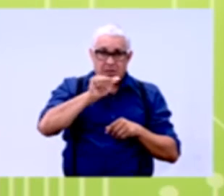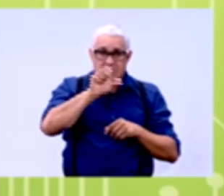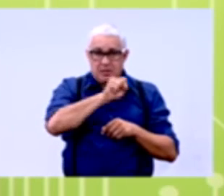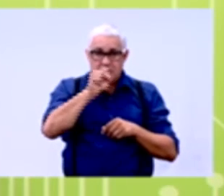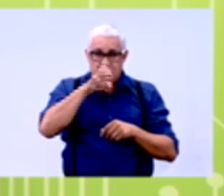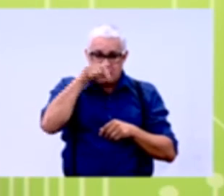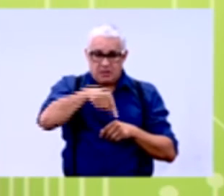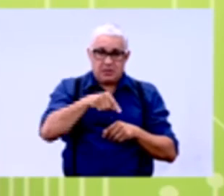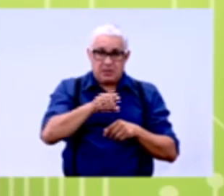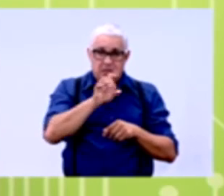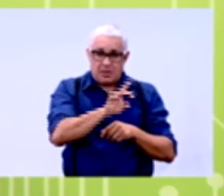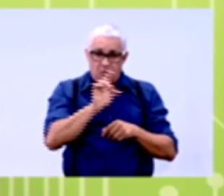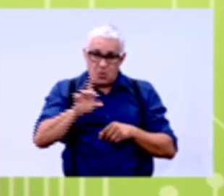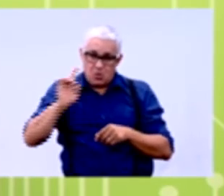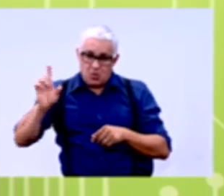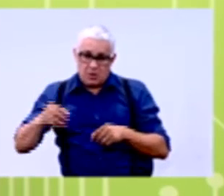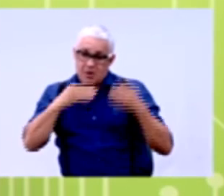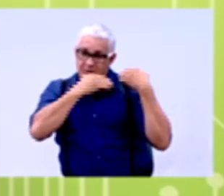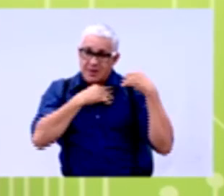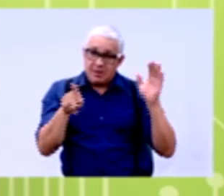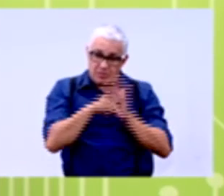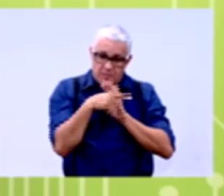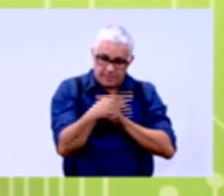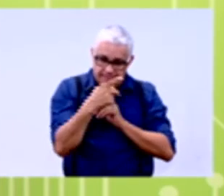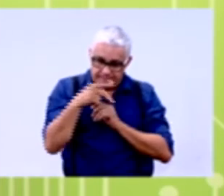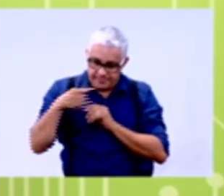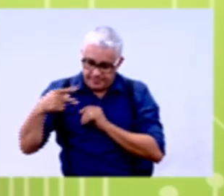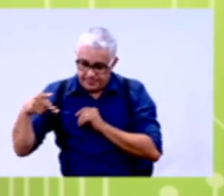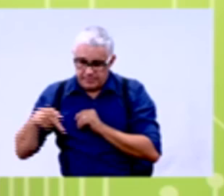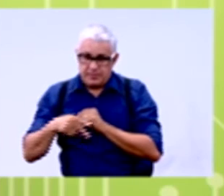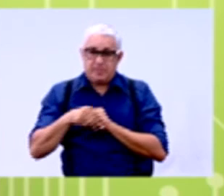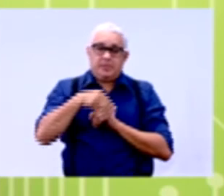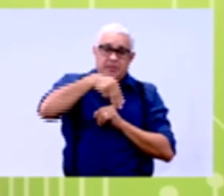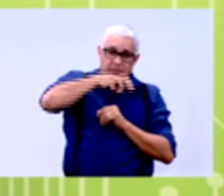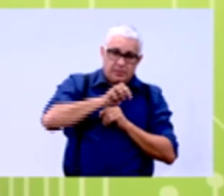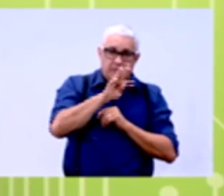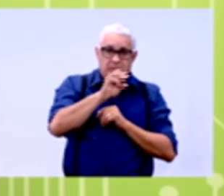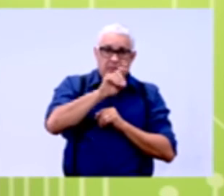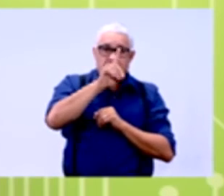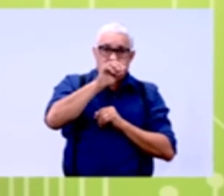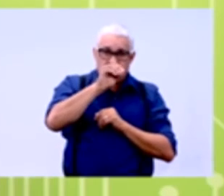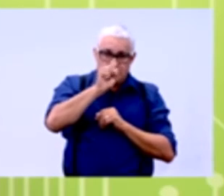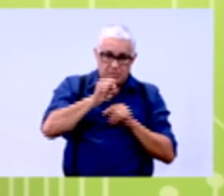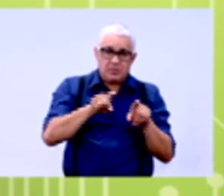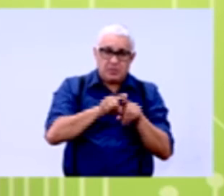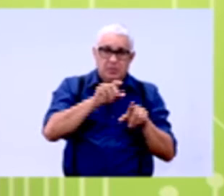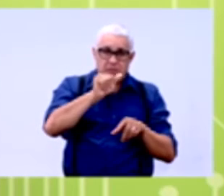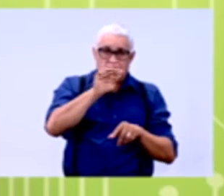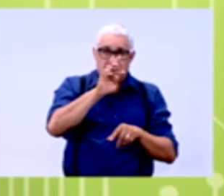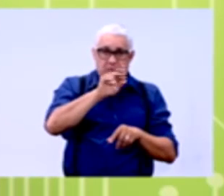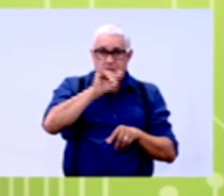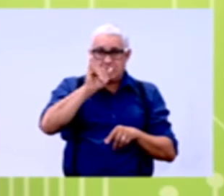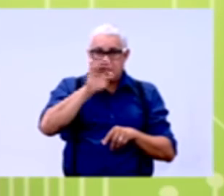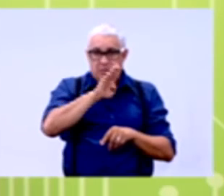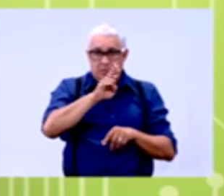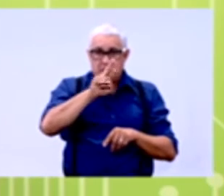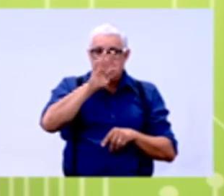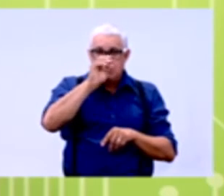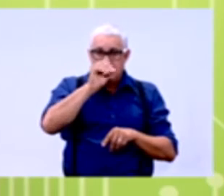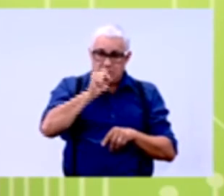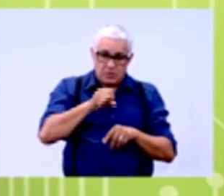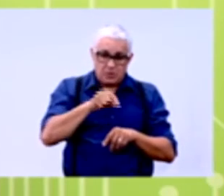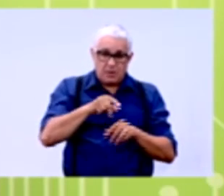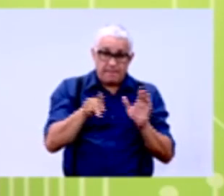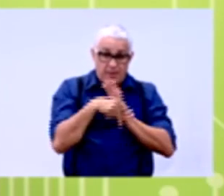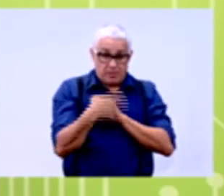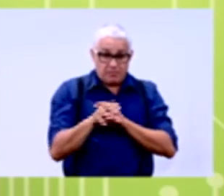que cada classe seja responsável, tenha os métodos e os atributos que caracterizem bem a